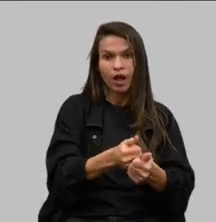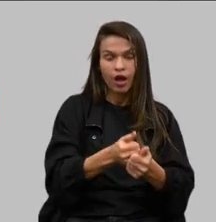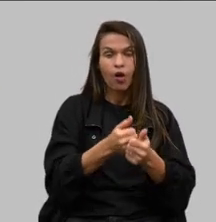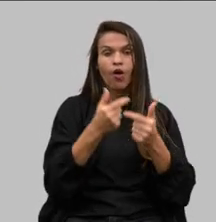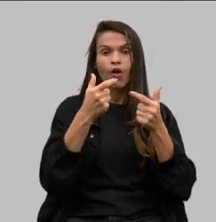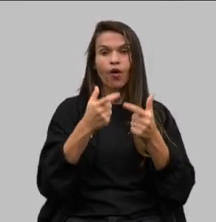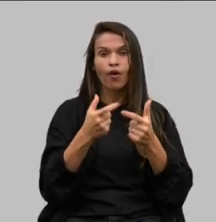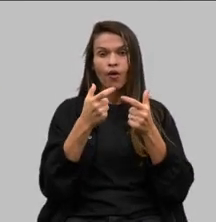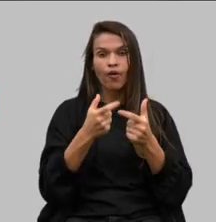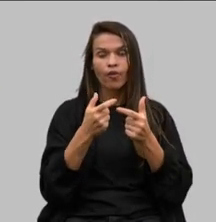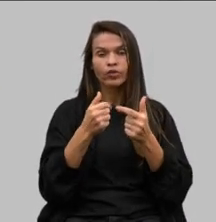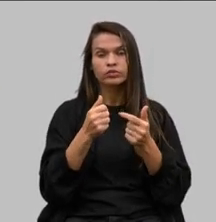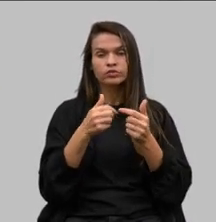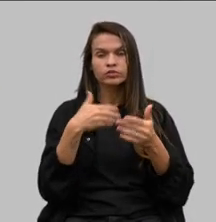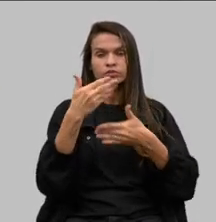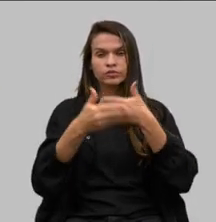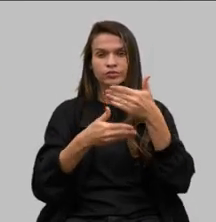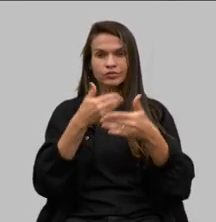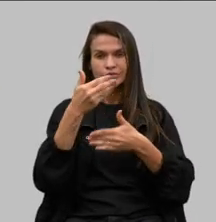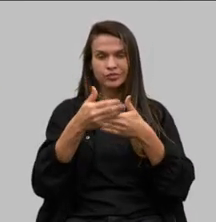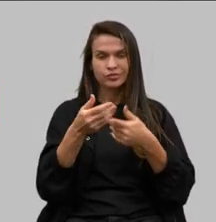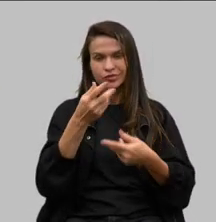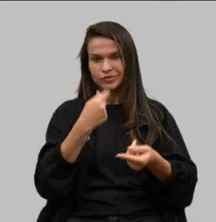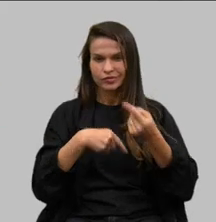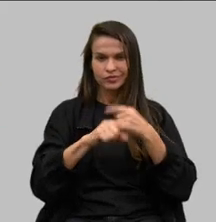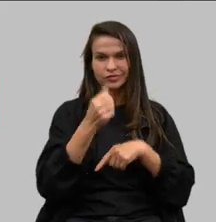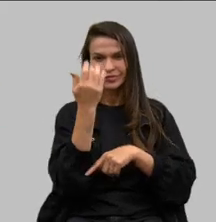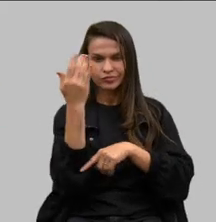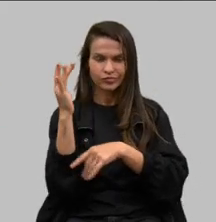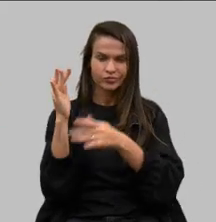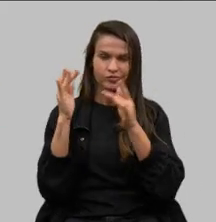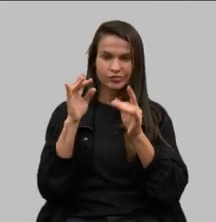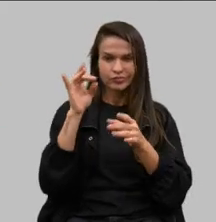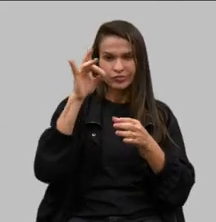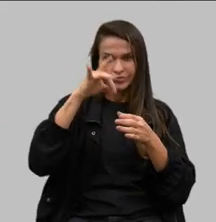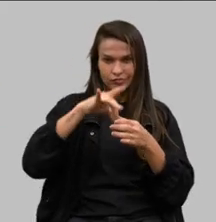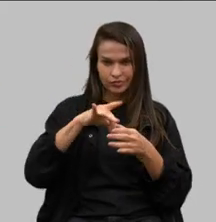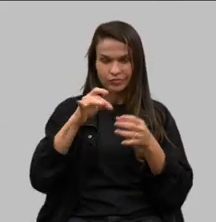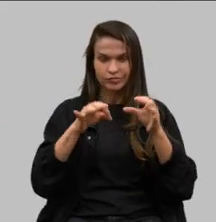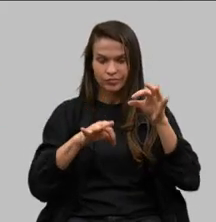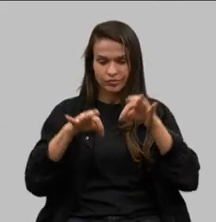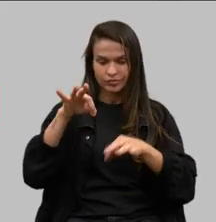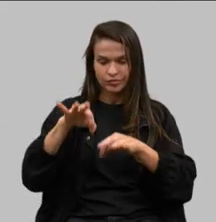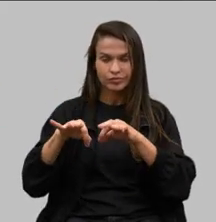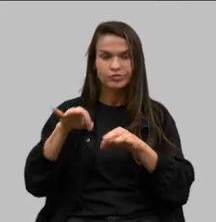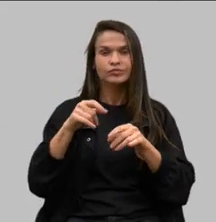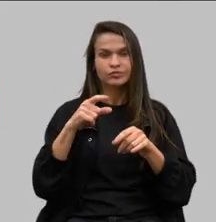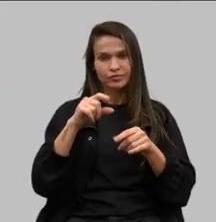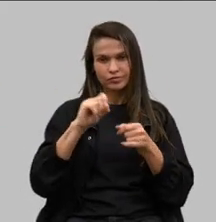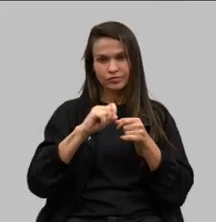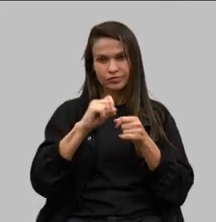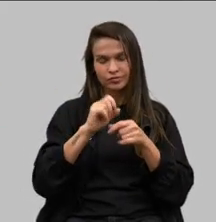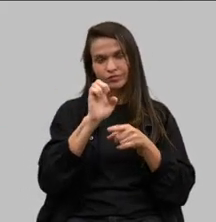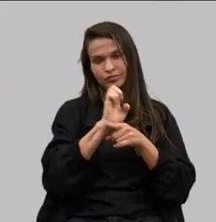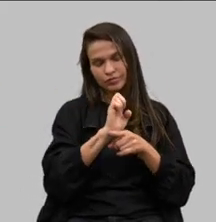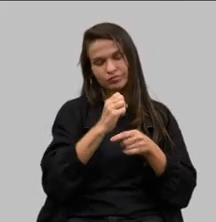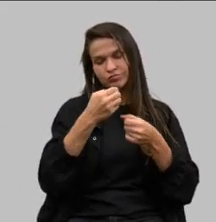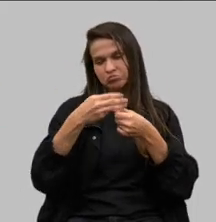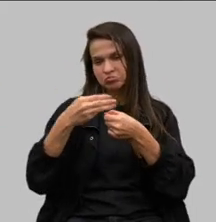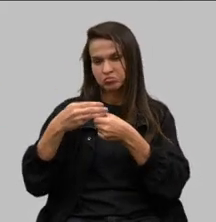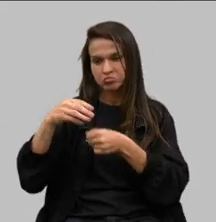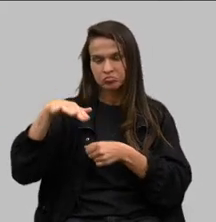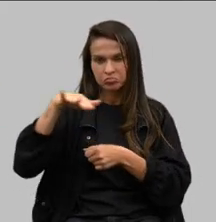processo de restauração Florestal a partir do plantio das mudas que tá sendo feito no estado né seja por município por